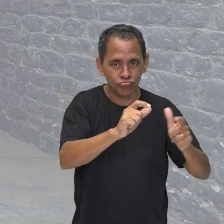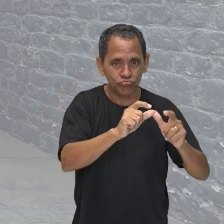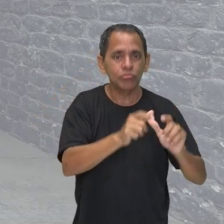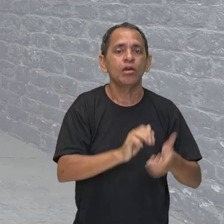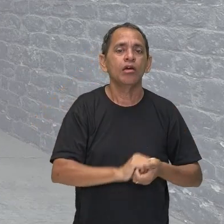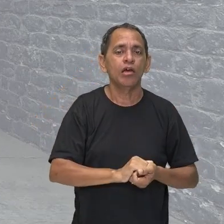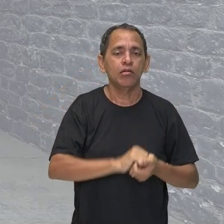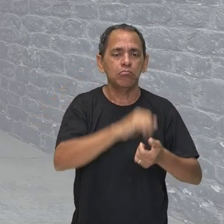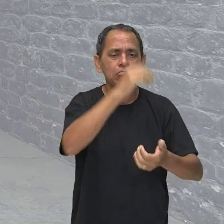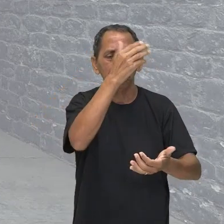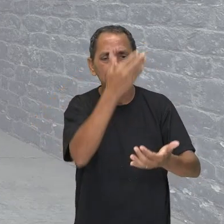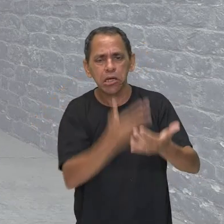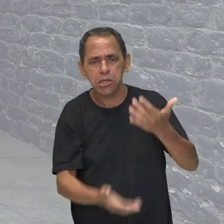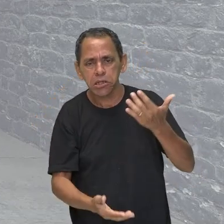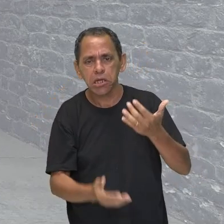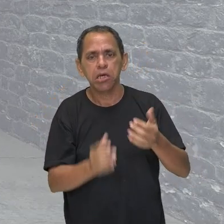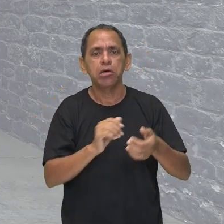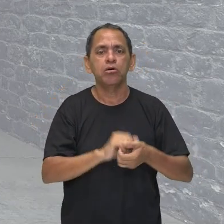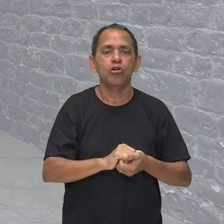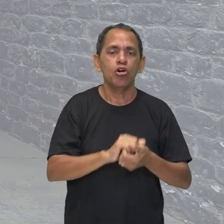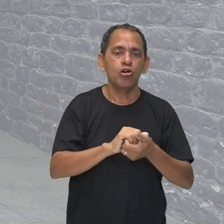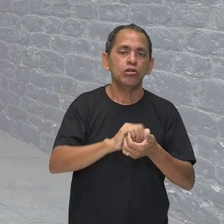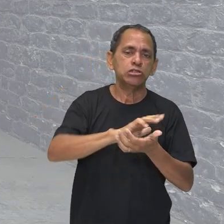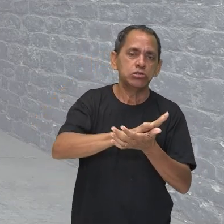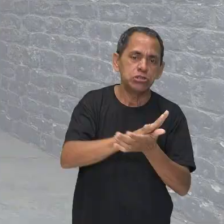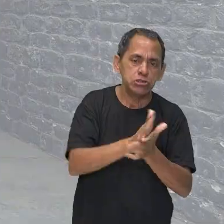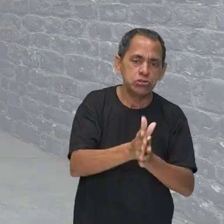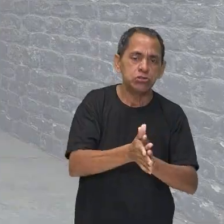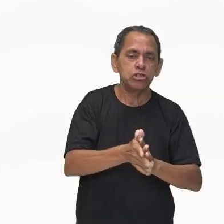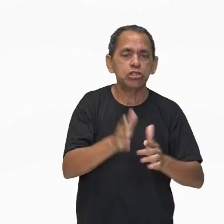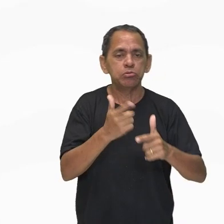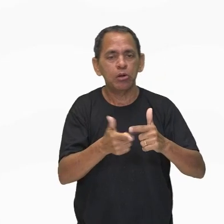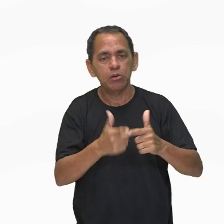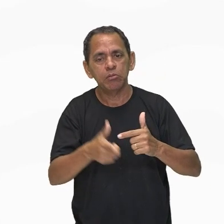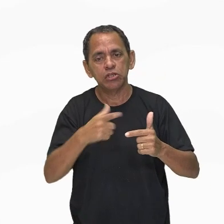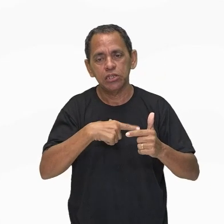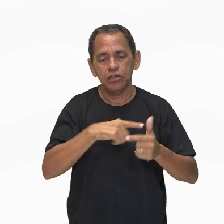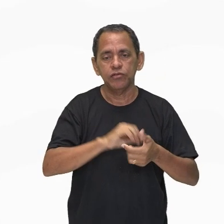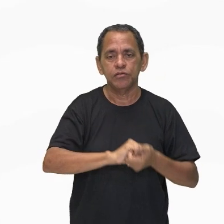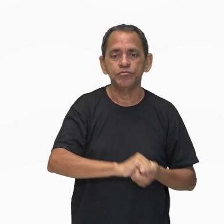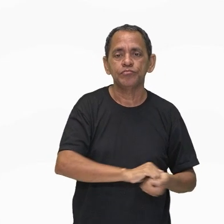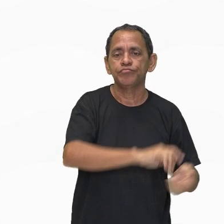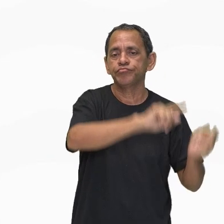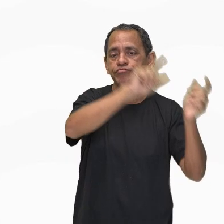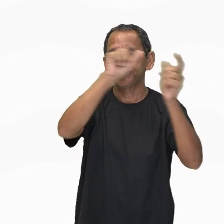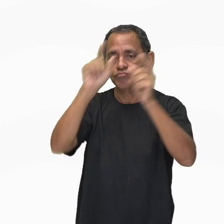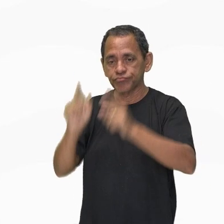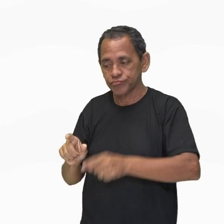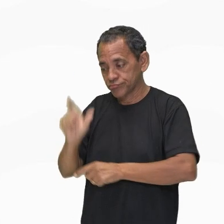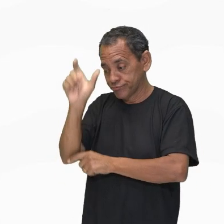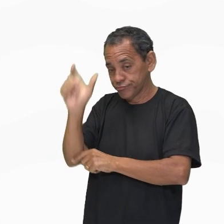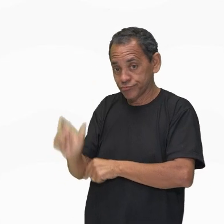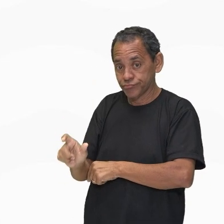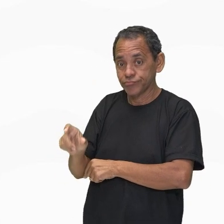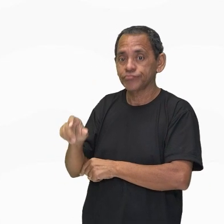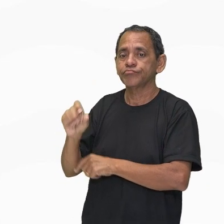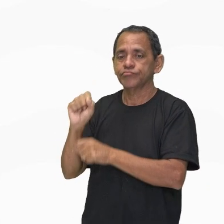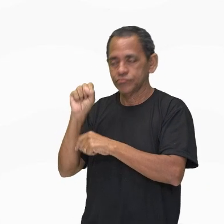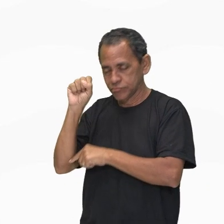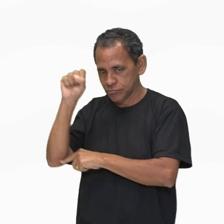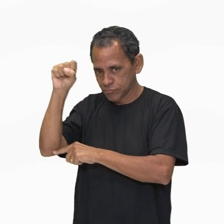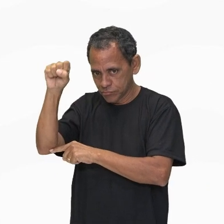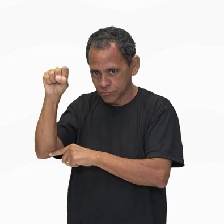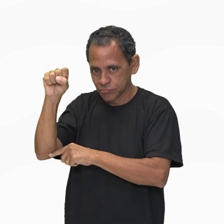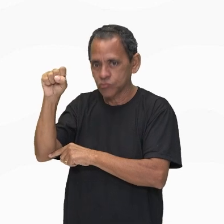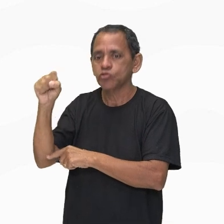já sabemos que ele alcançou a presidência e ganhou o Nobel da Paz. Então, por sua luta contra o racismo